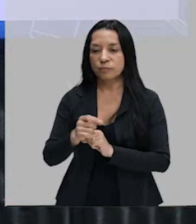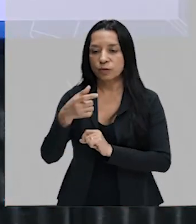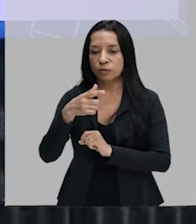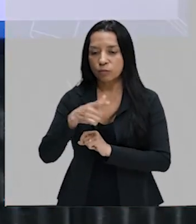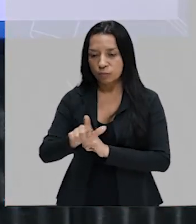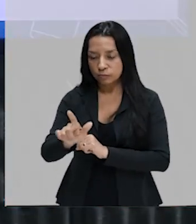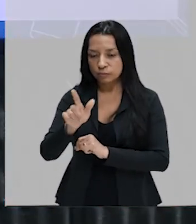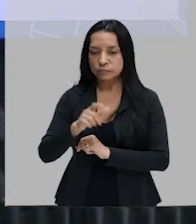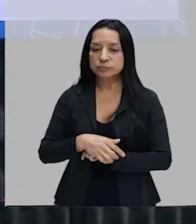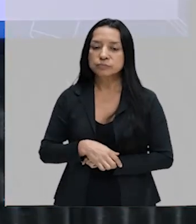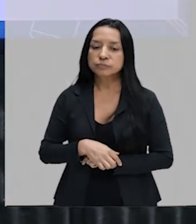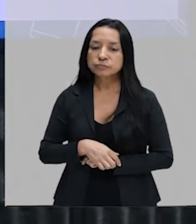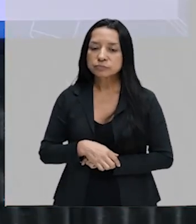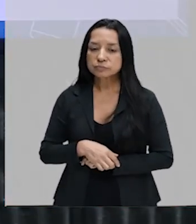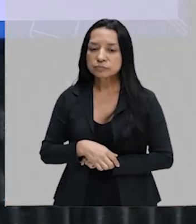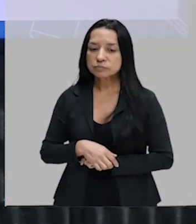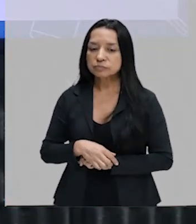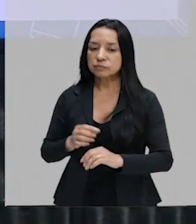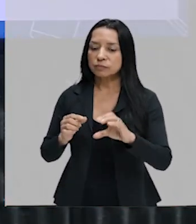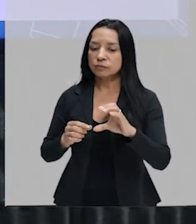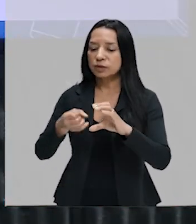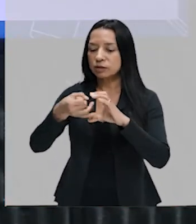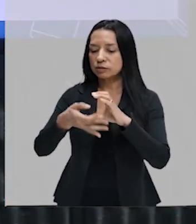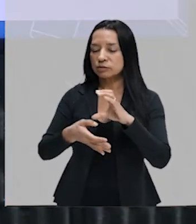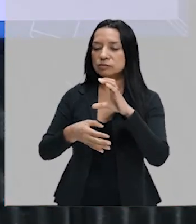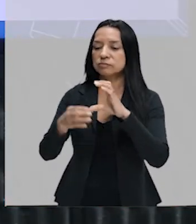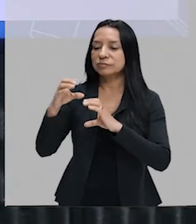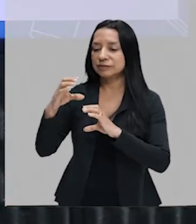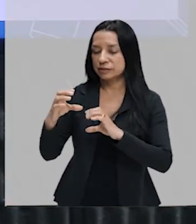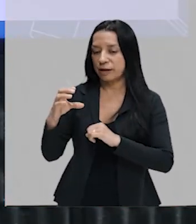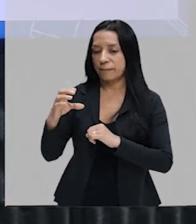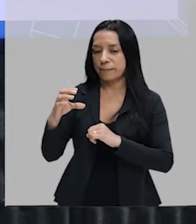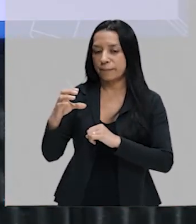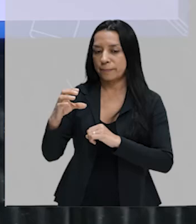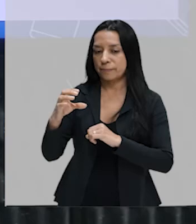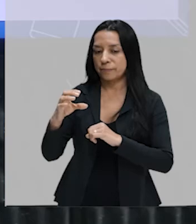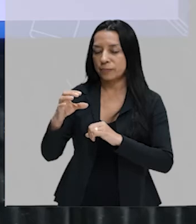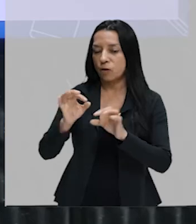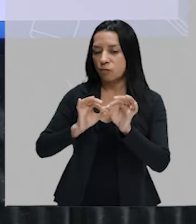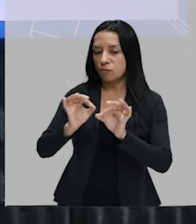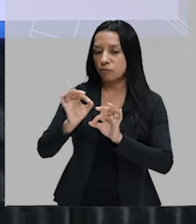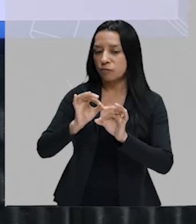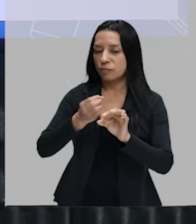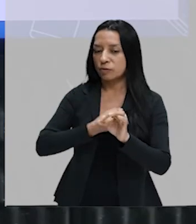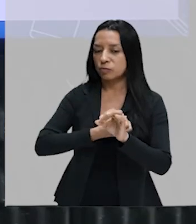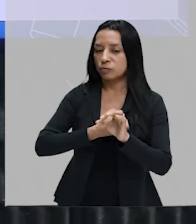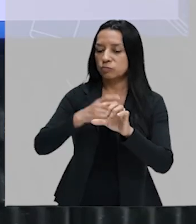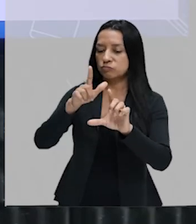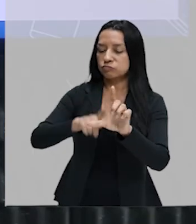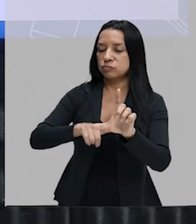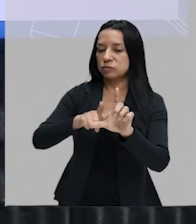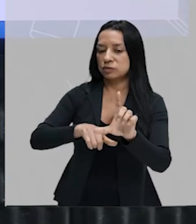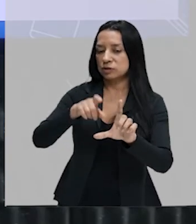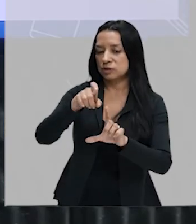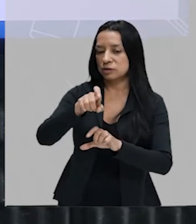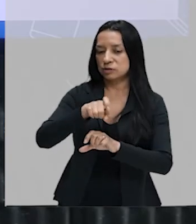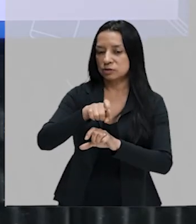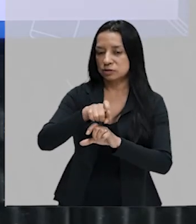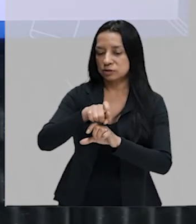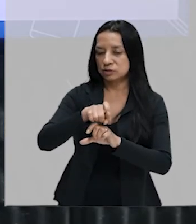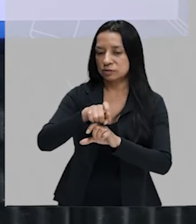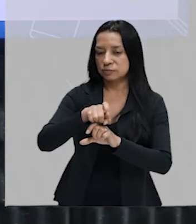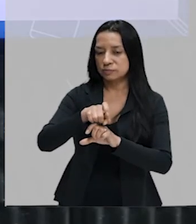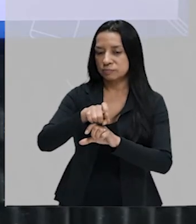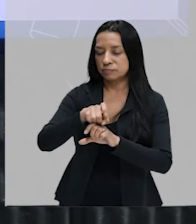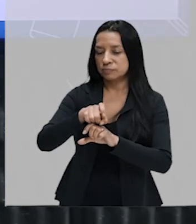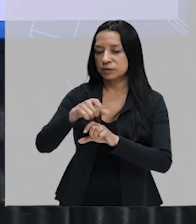Olha só. Conjunto C, formado pelo número x, tal que 15x